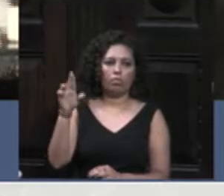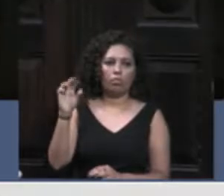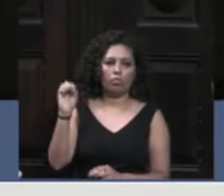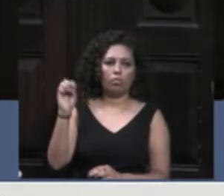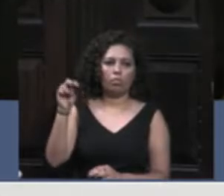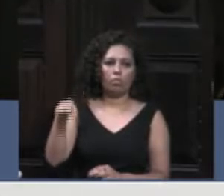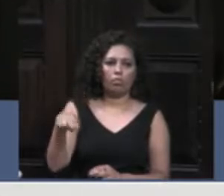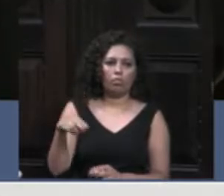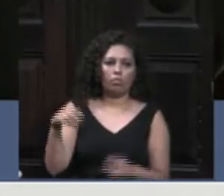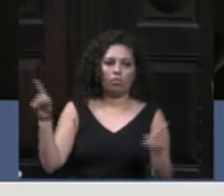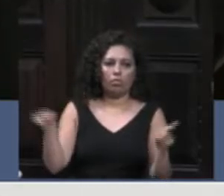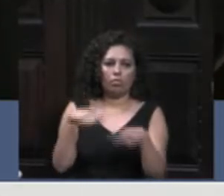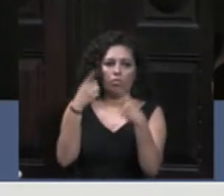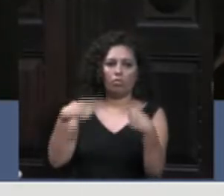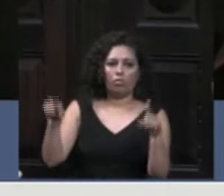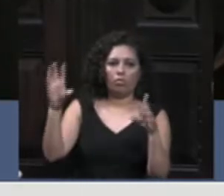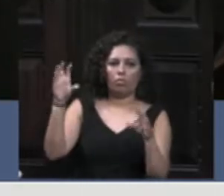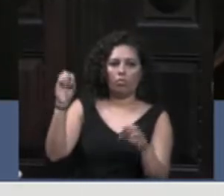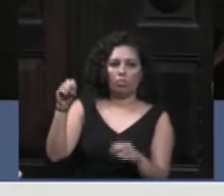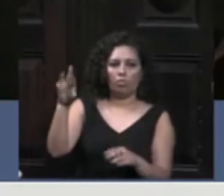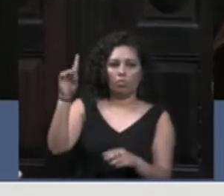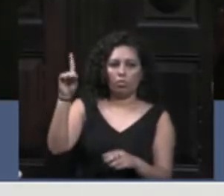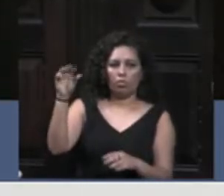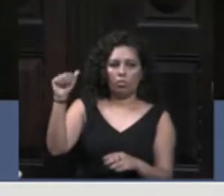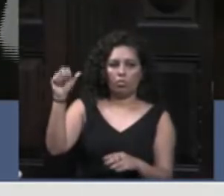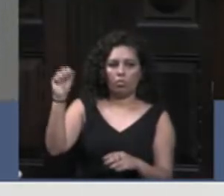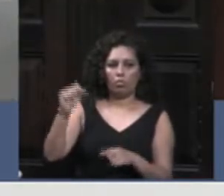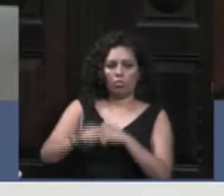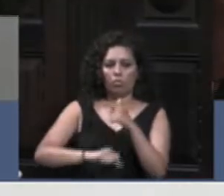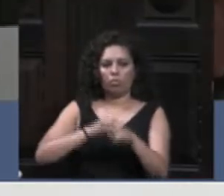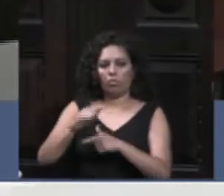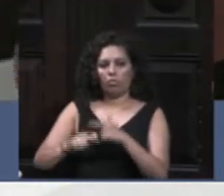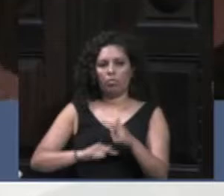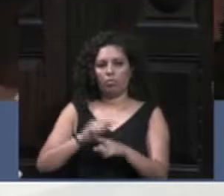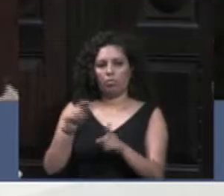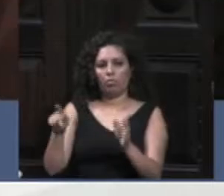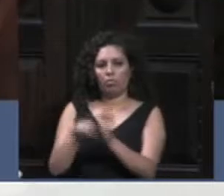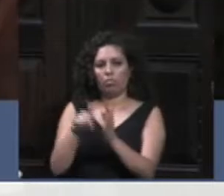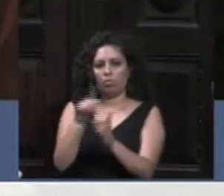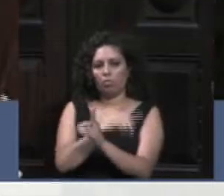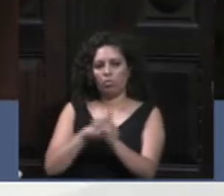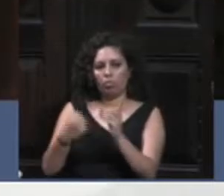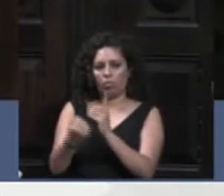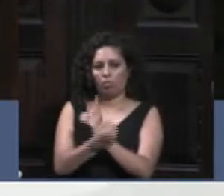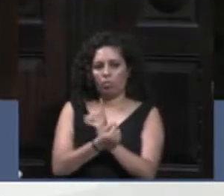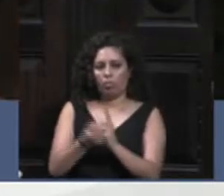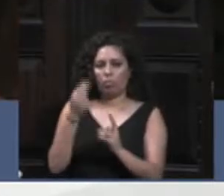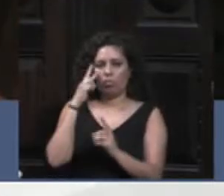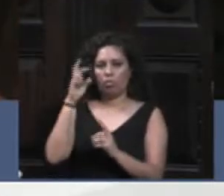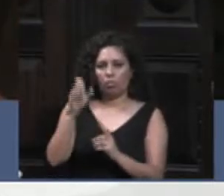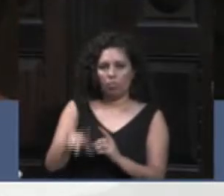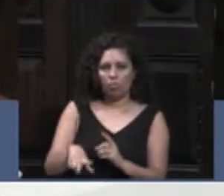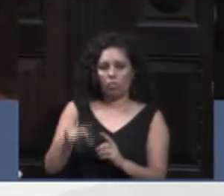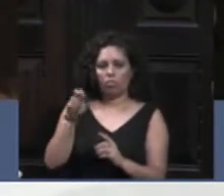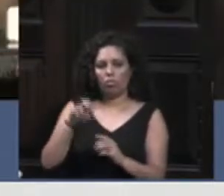A Orquestra de Cordas da Grota começou com um projeto social na Grota do Surucucu, em Niterói.